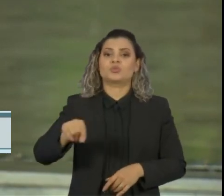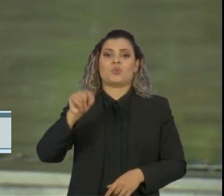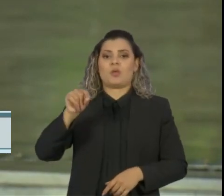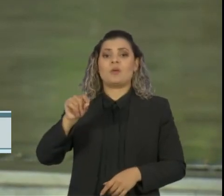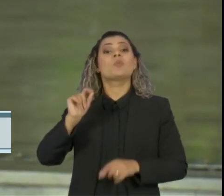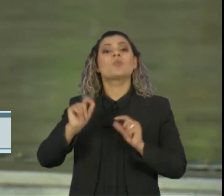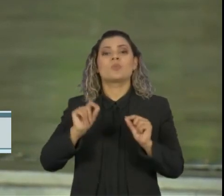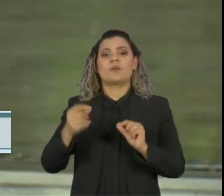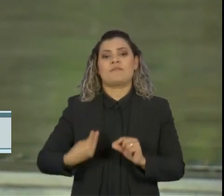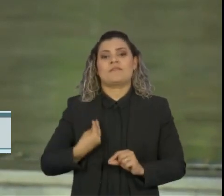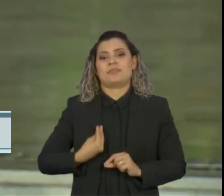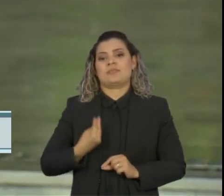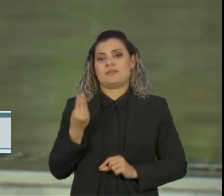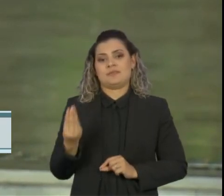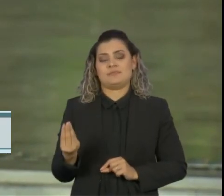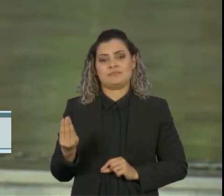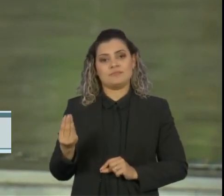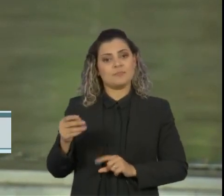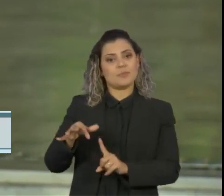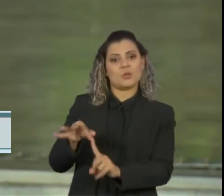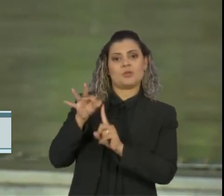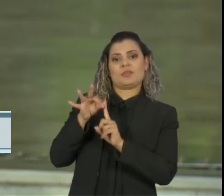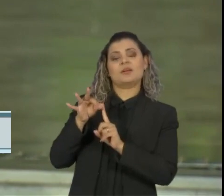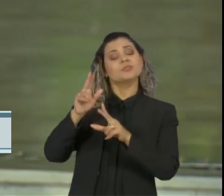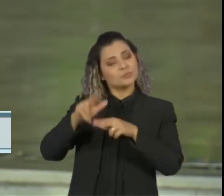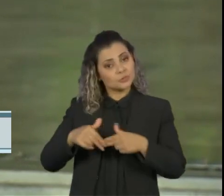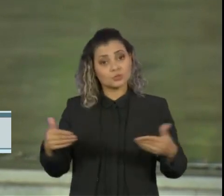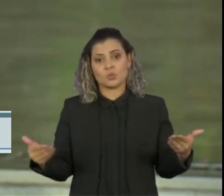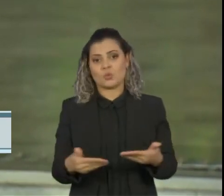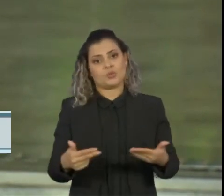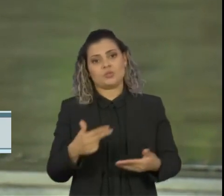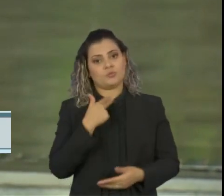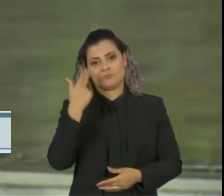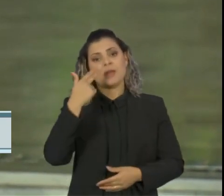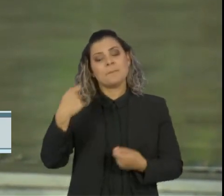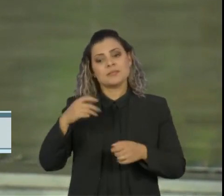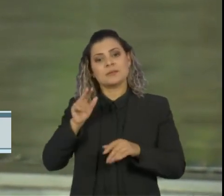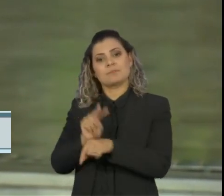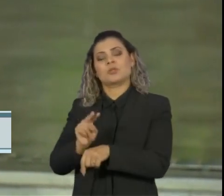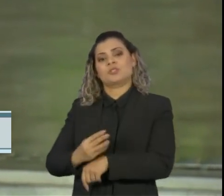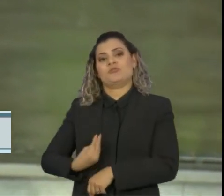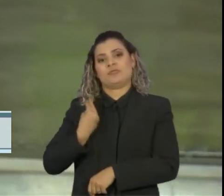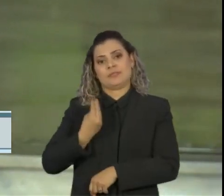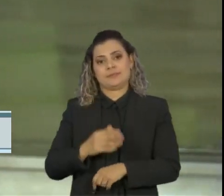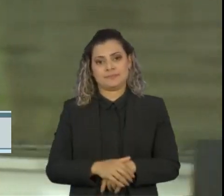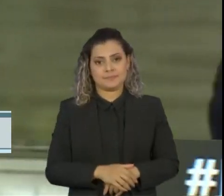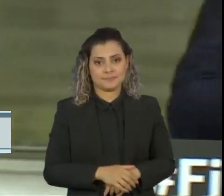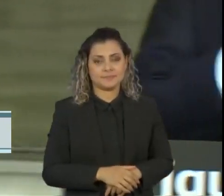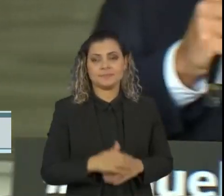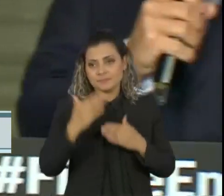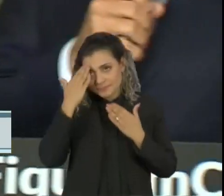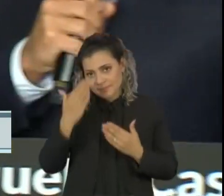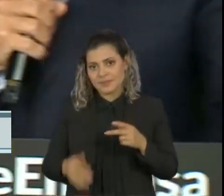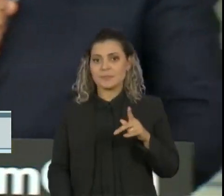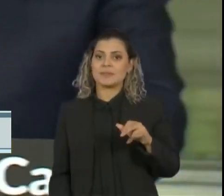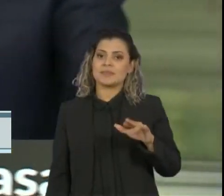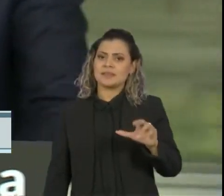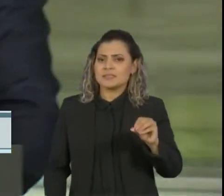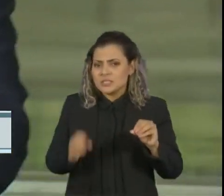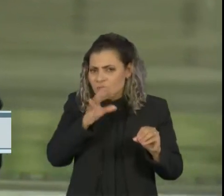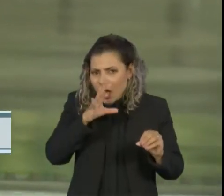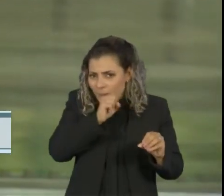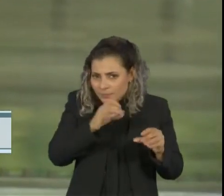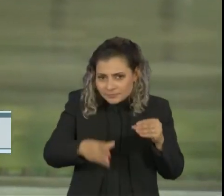pelas vidas, e é essa escolha que nós mantemos hoje também. Obrigado, Patrícia. Apenas para